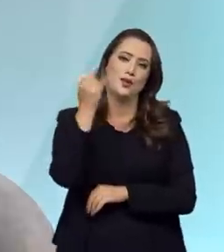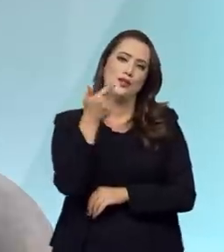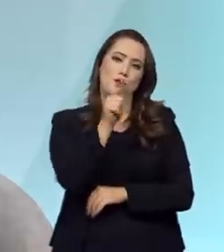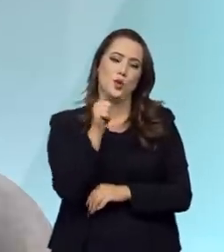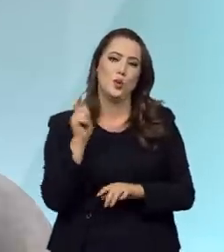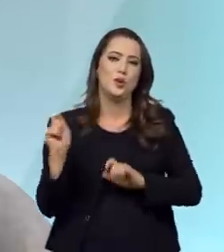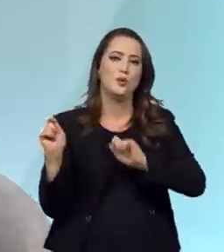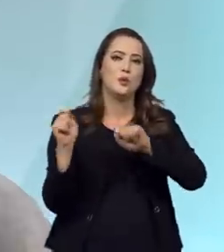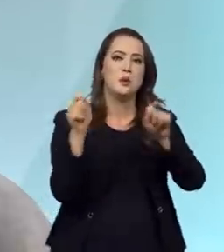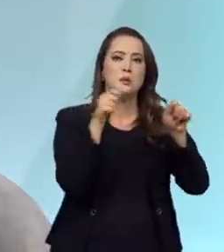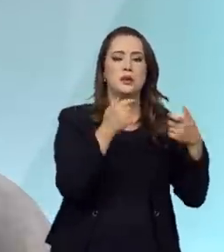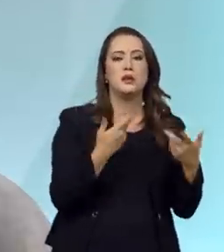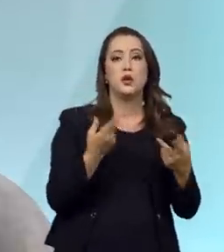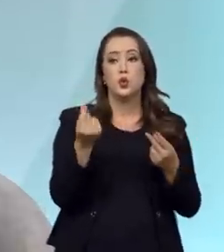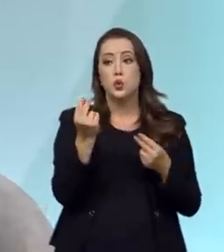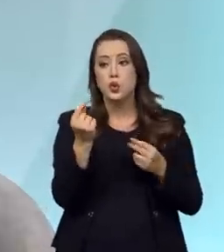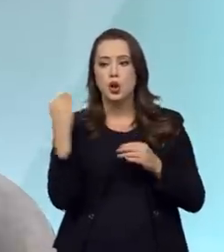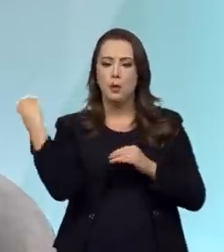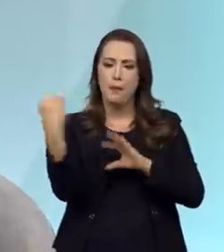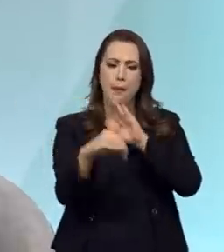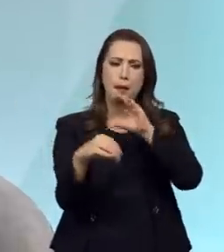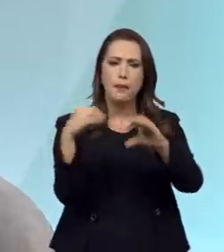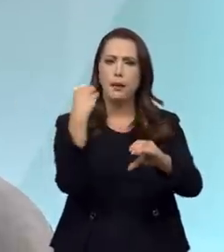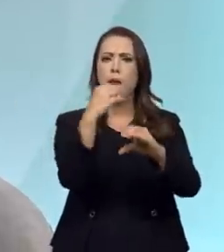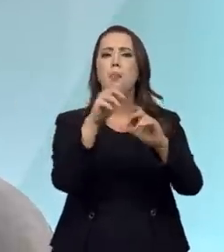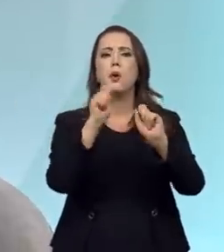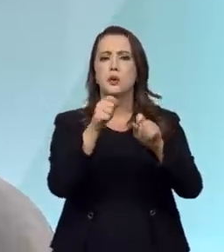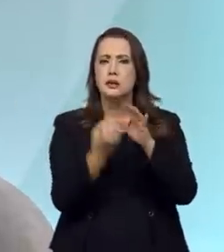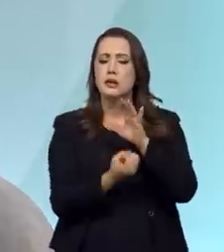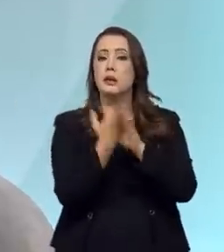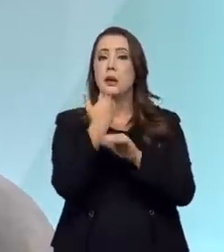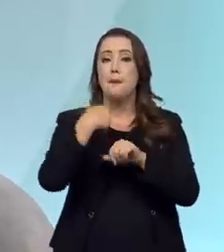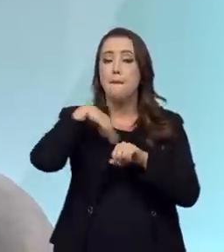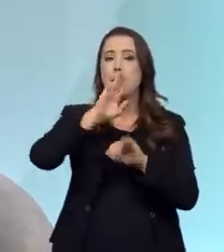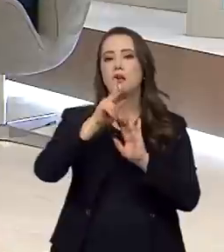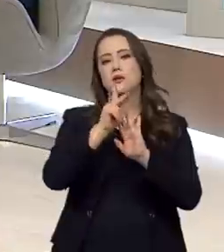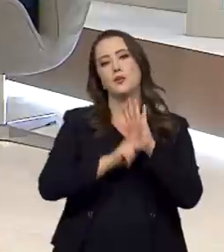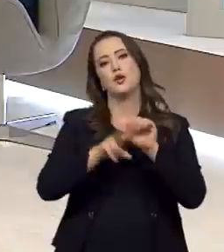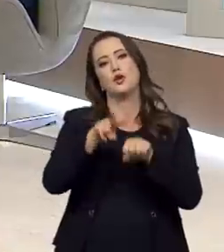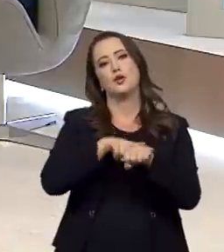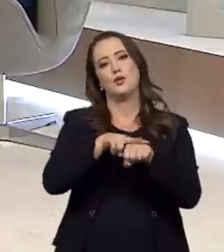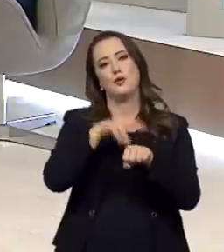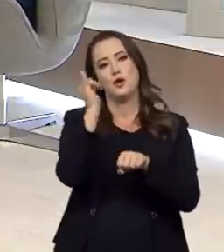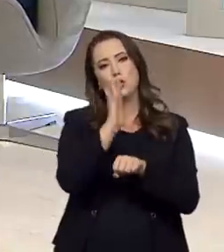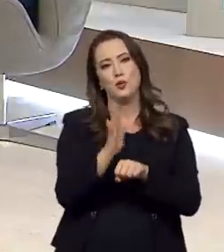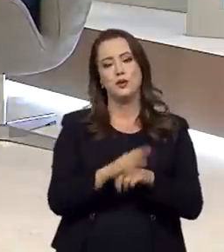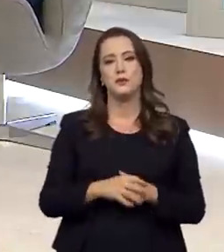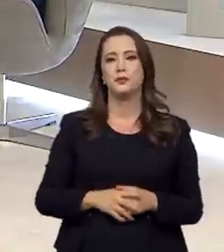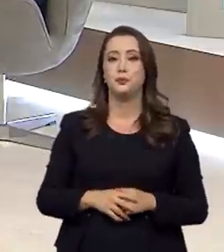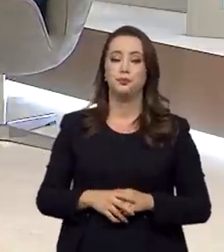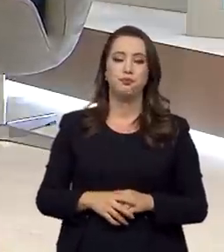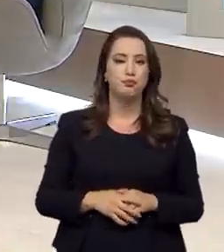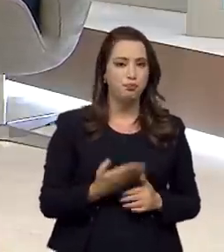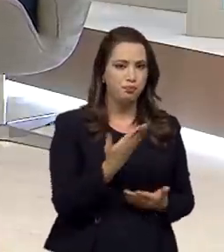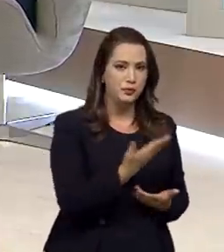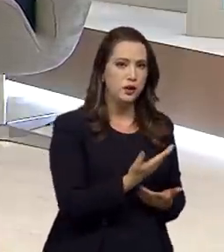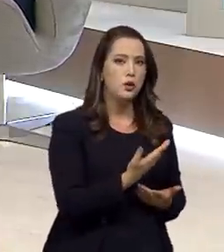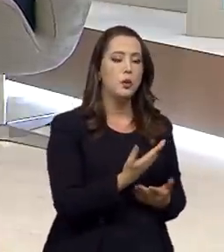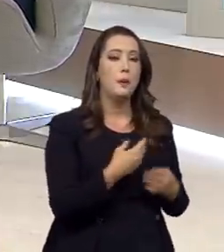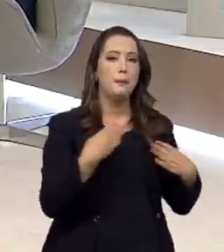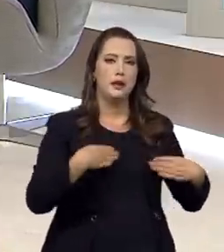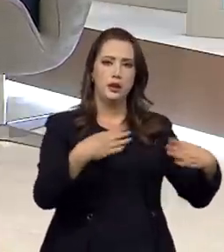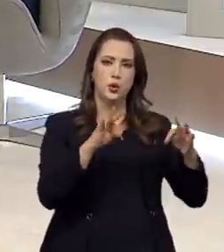oportunidades que os recursos venham para desenvolver projetos verdes no Brasil e gerar empregos verdes no Brasil estruturas que a gente conversou